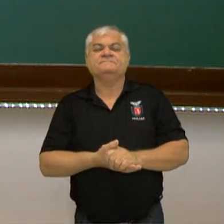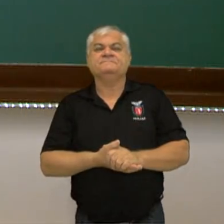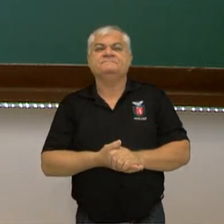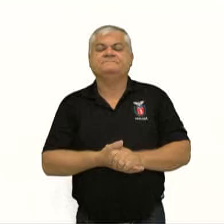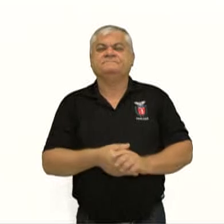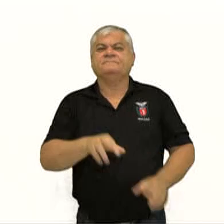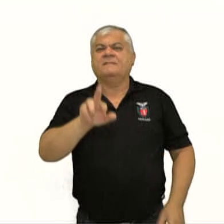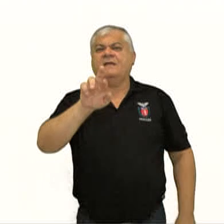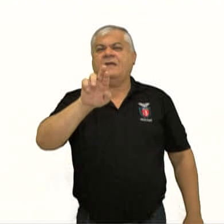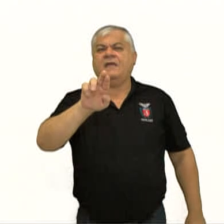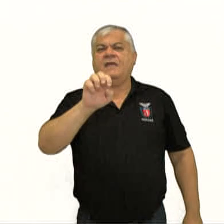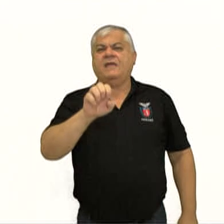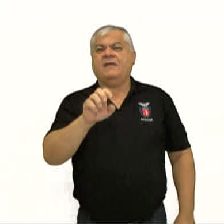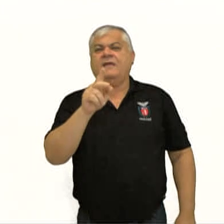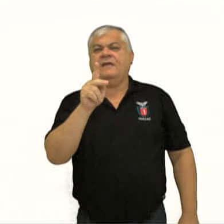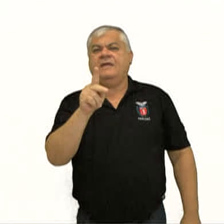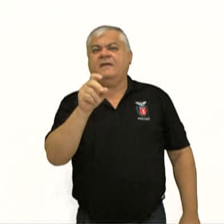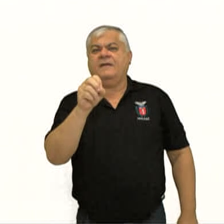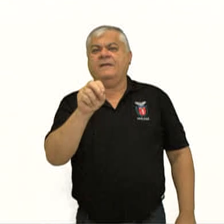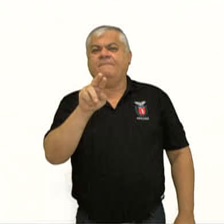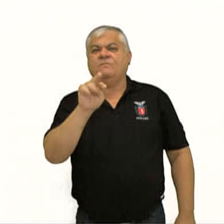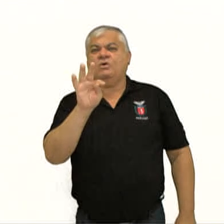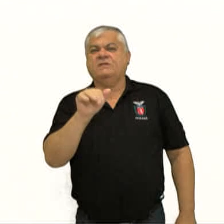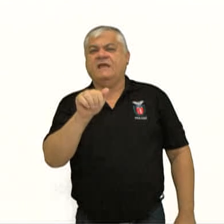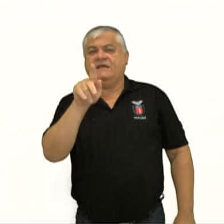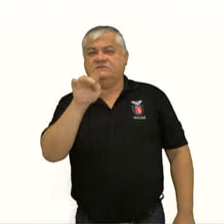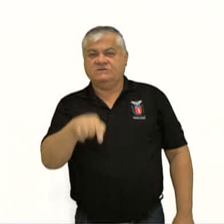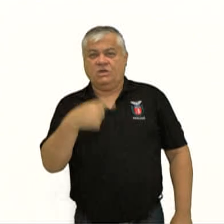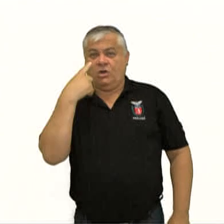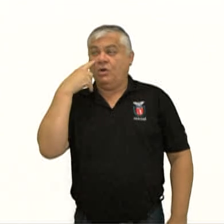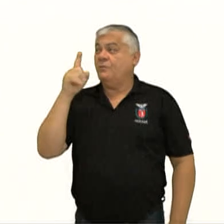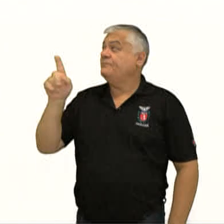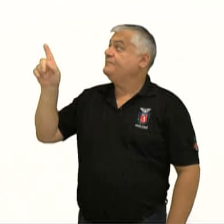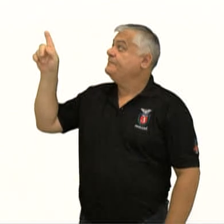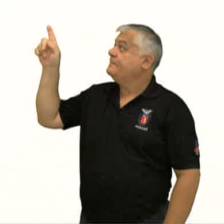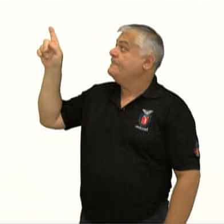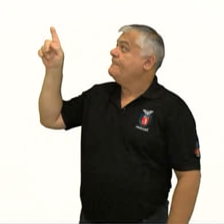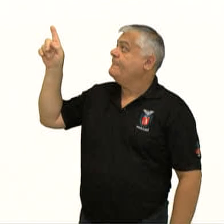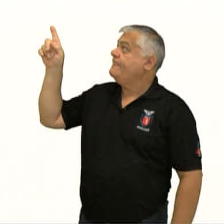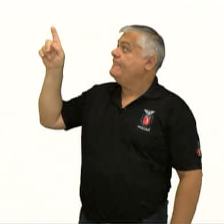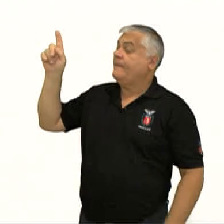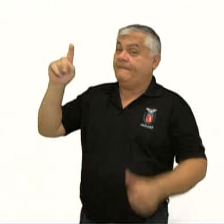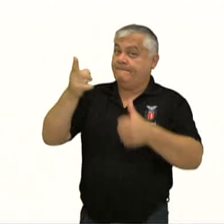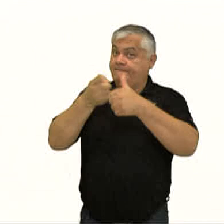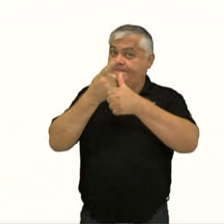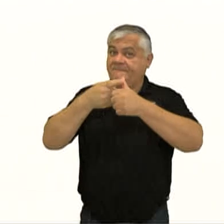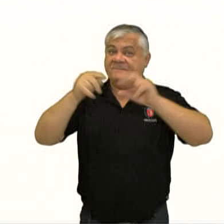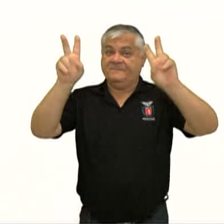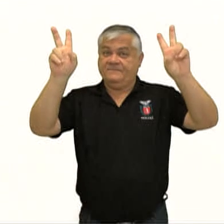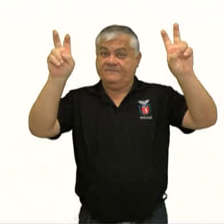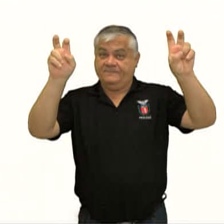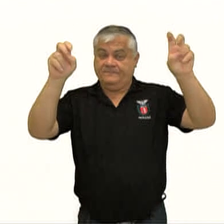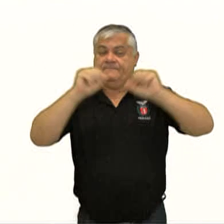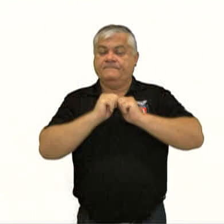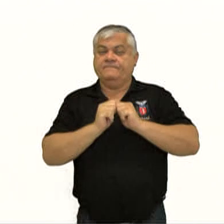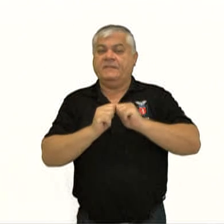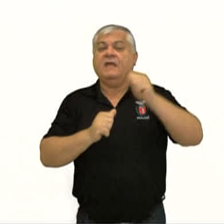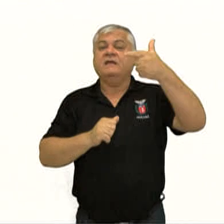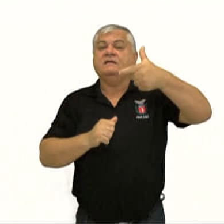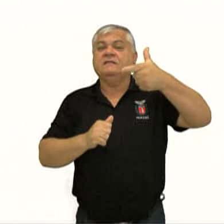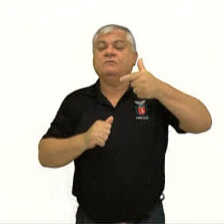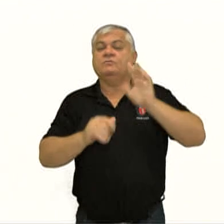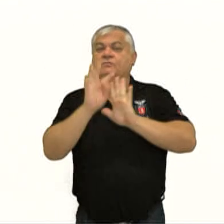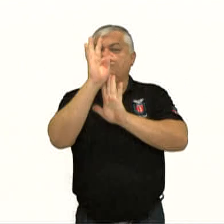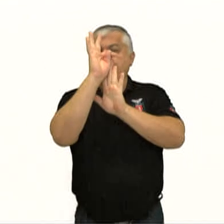Reportagem. Então, olhem a estrutura. O título e aqui o texto. Vamos ao texto